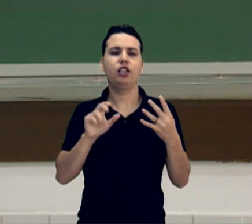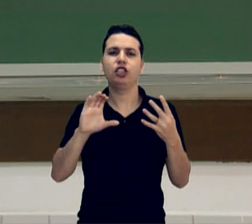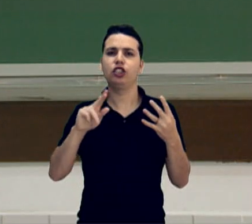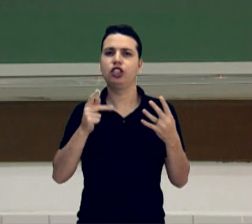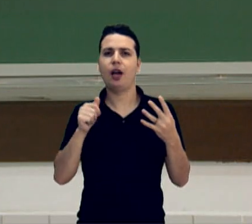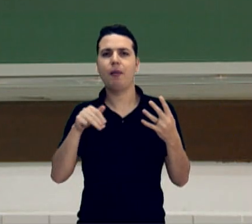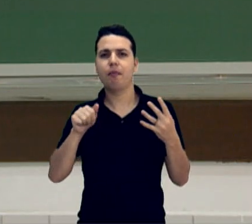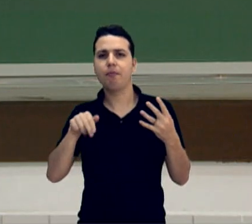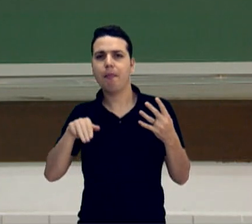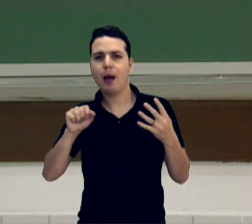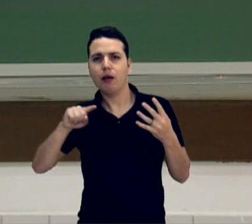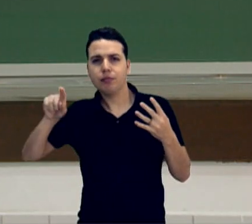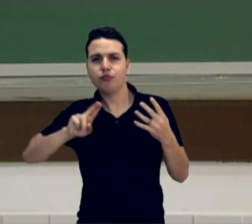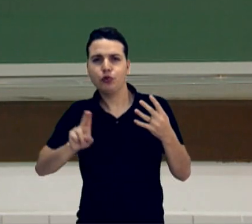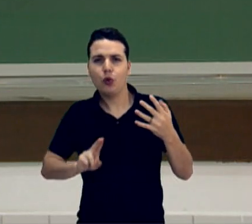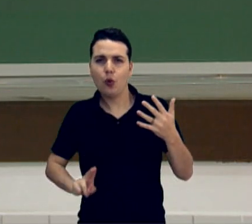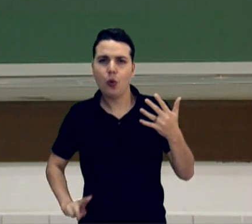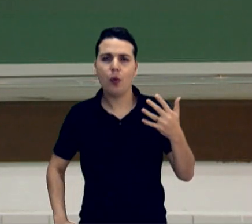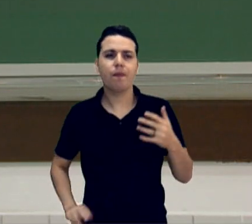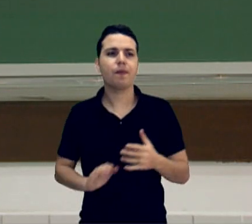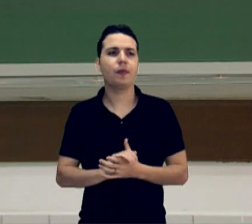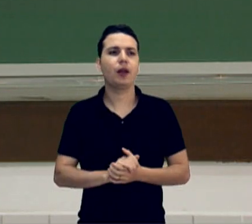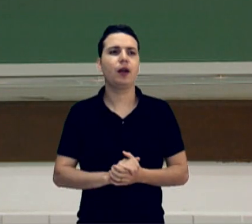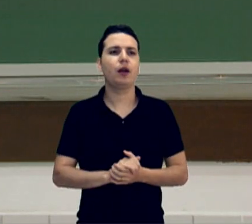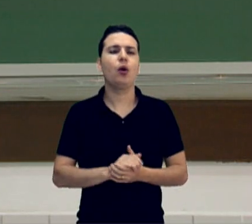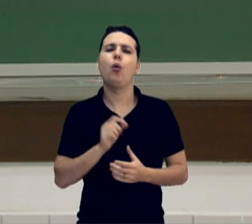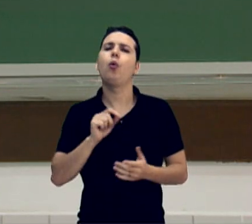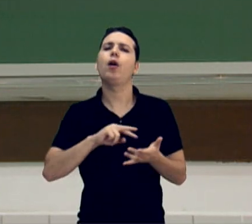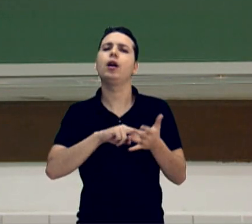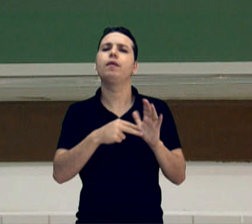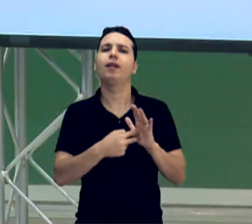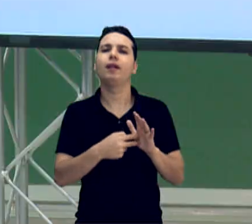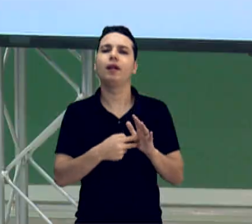dizer? Interpretem. Dança-terapia, existe